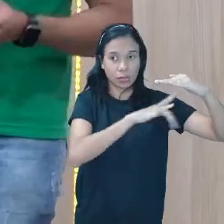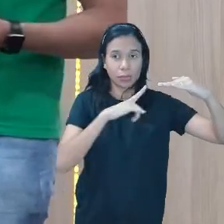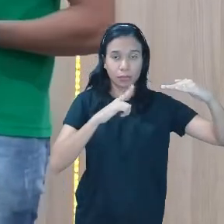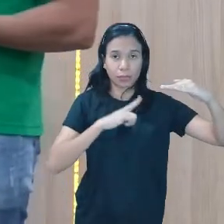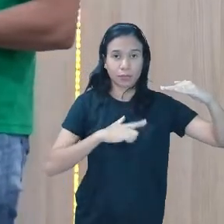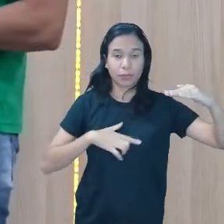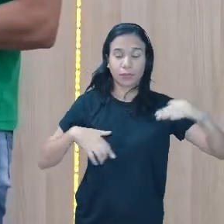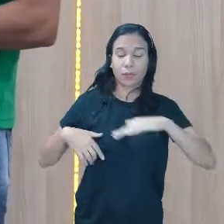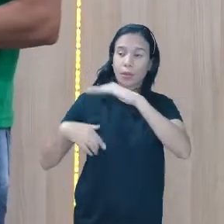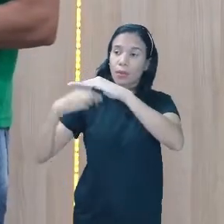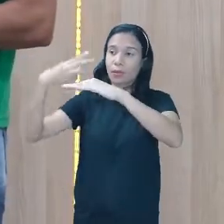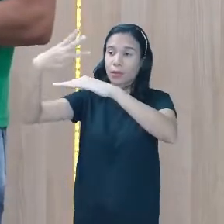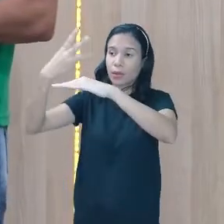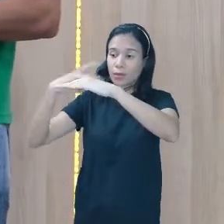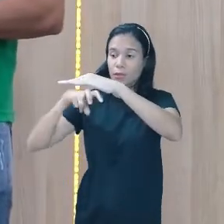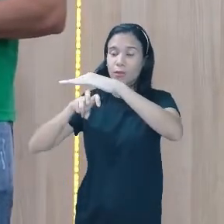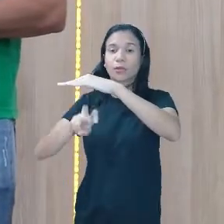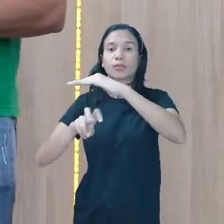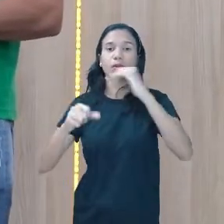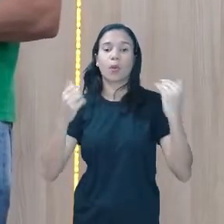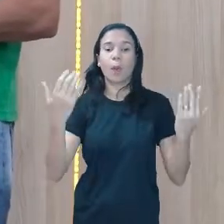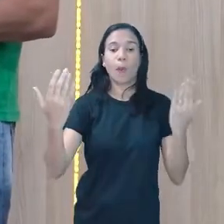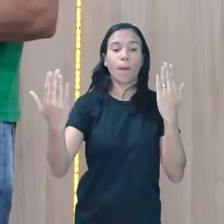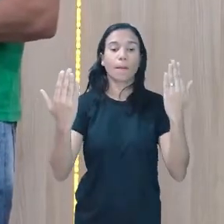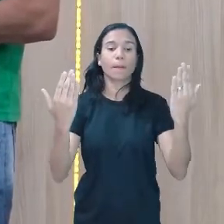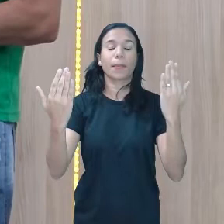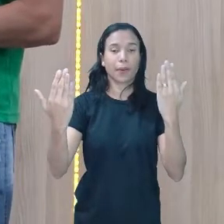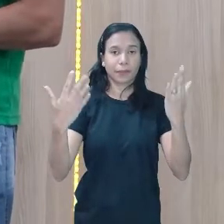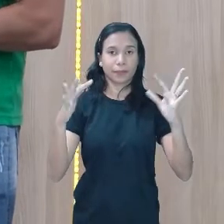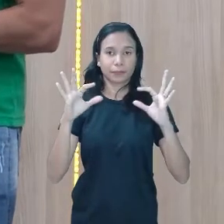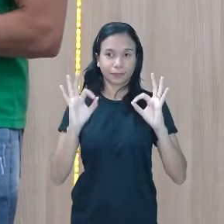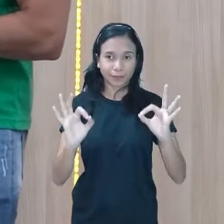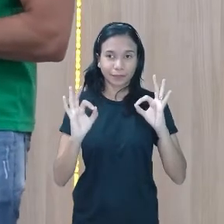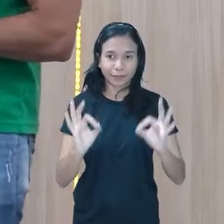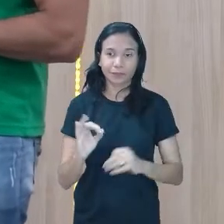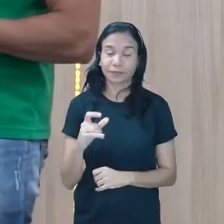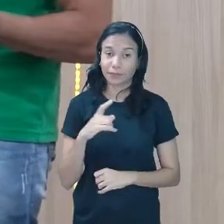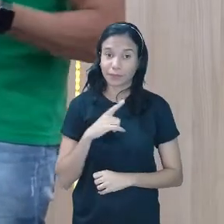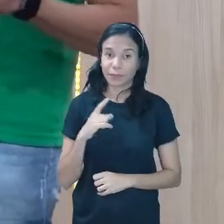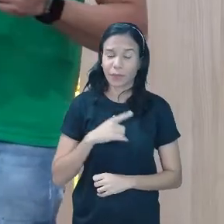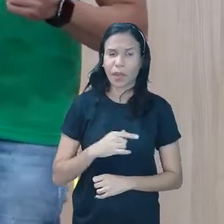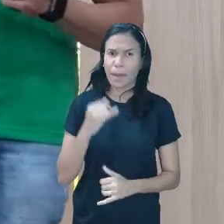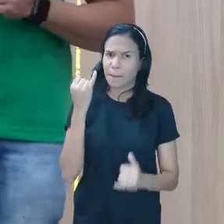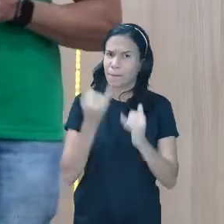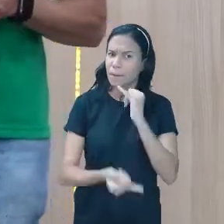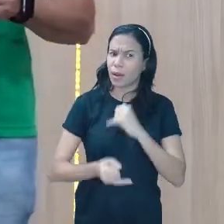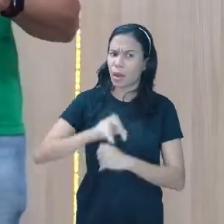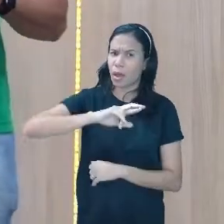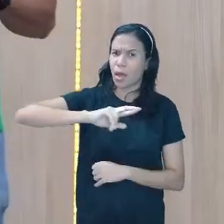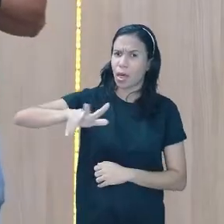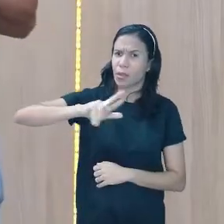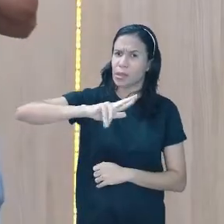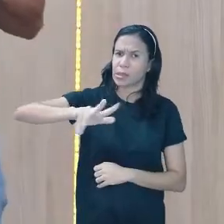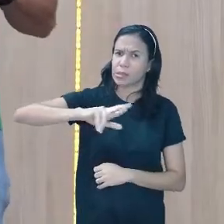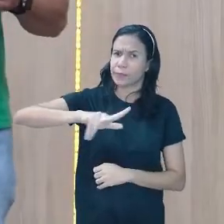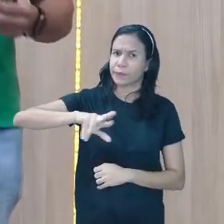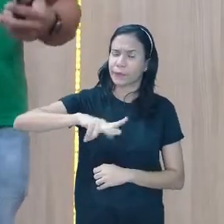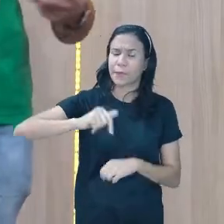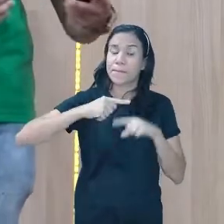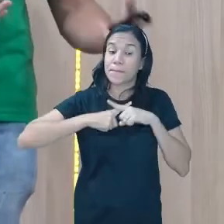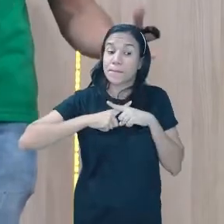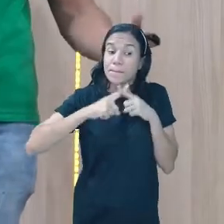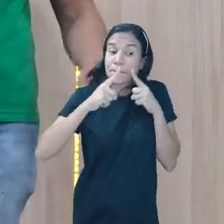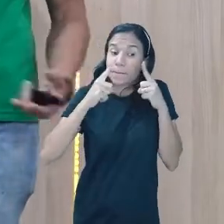10 e tenho 3 num total de 5, certo? Então, pode notar que essas razões aí, elas são